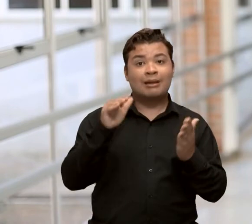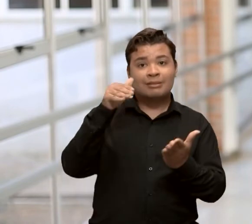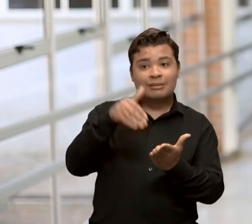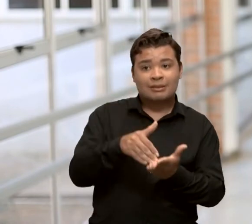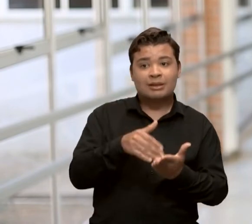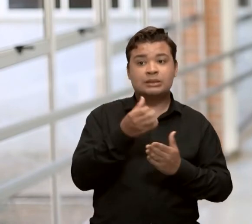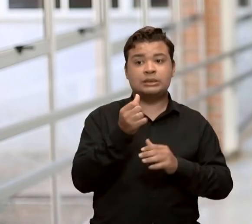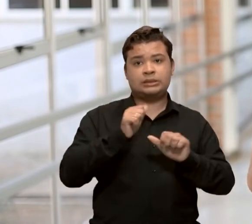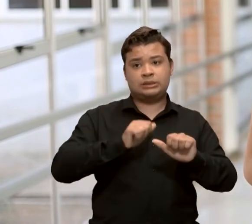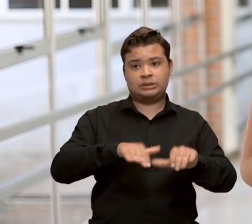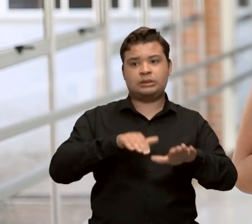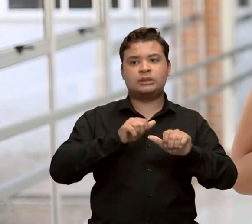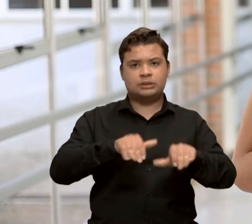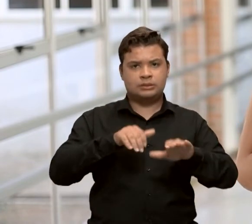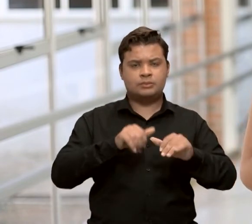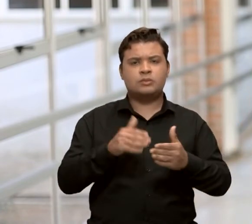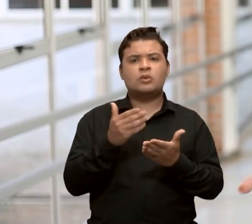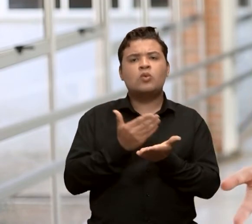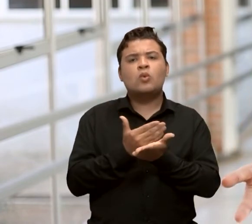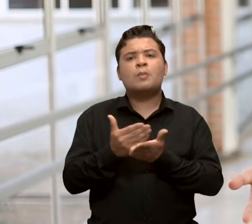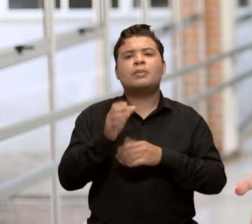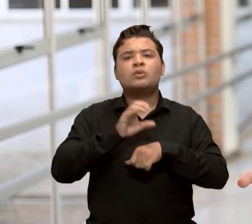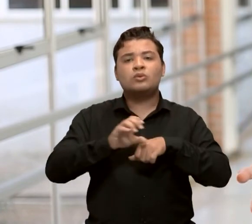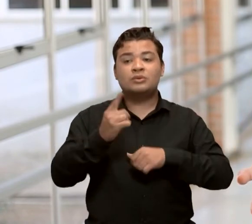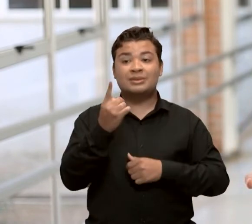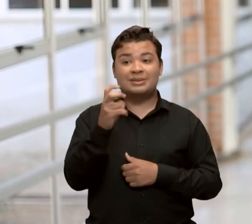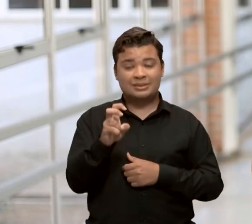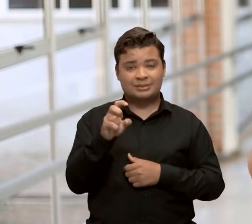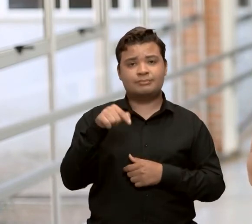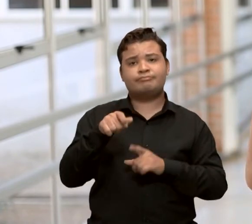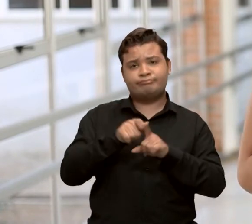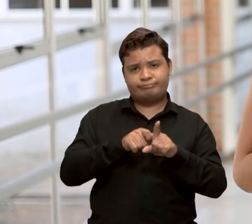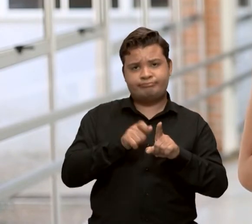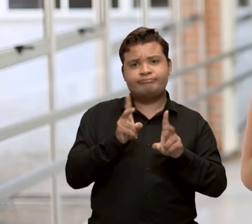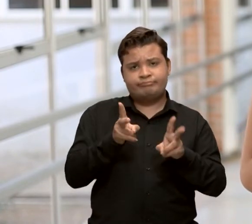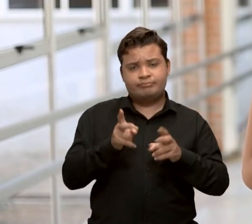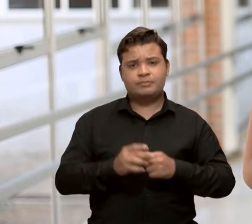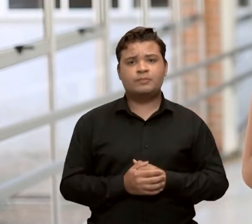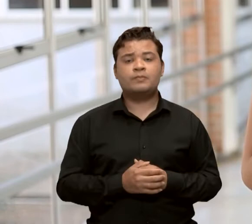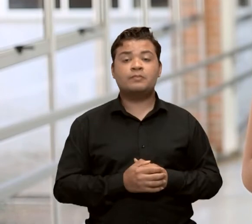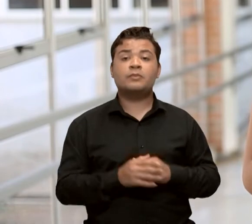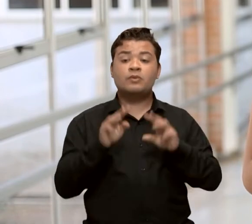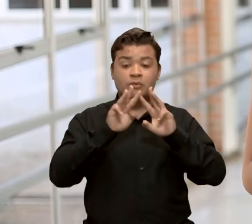curso se inicia no dia 15 deste mês. Para mais informações, acesse